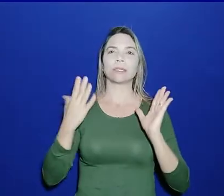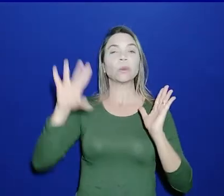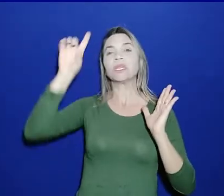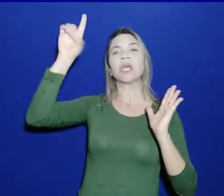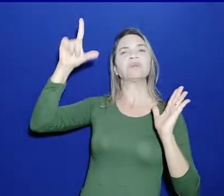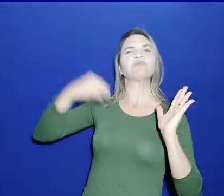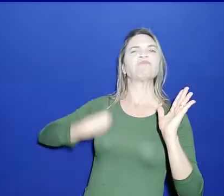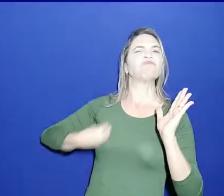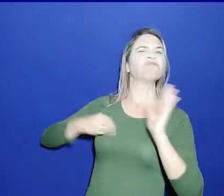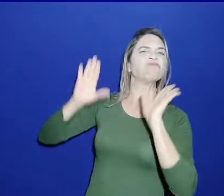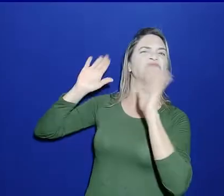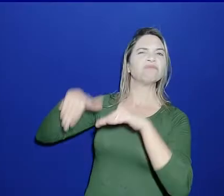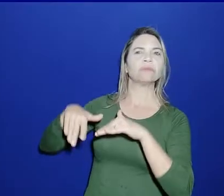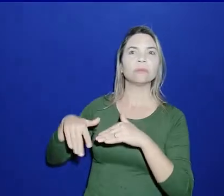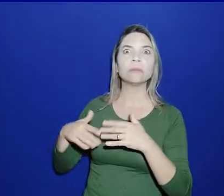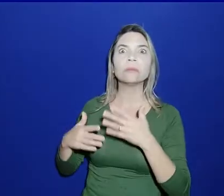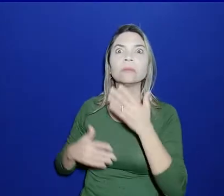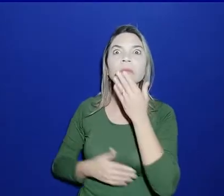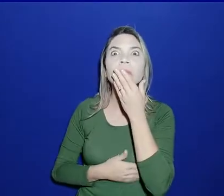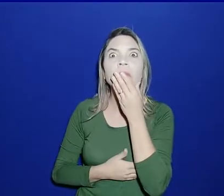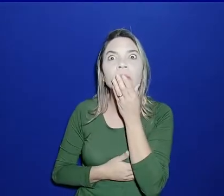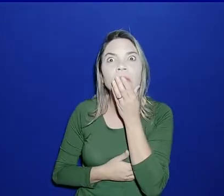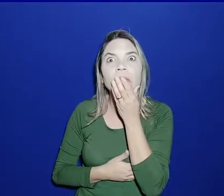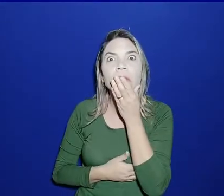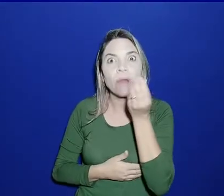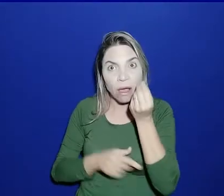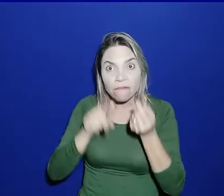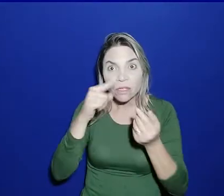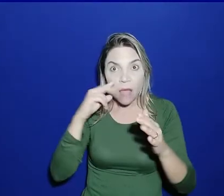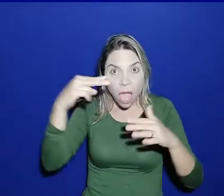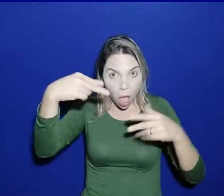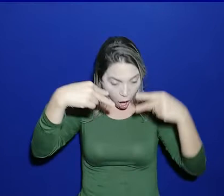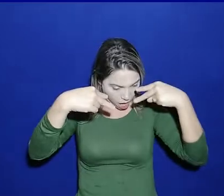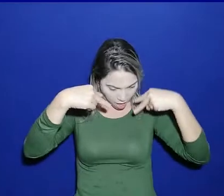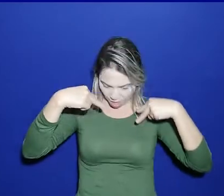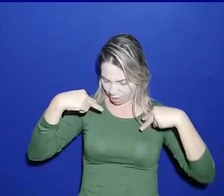existe. Como dizer isso? Olhe para